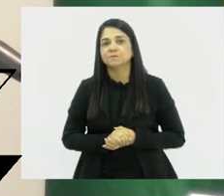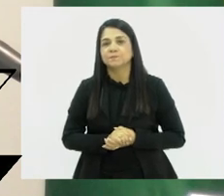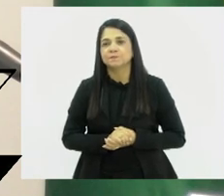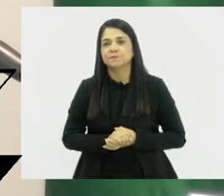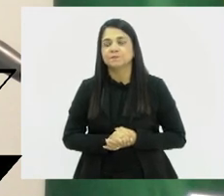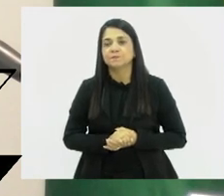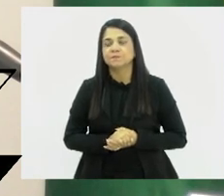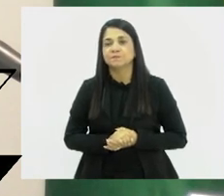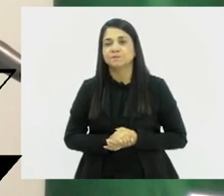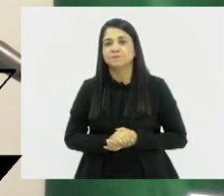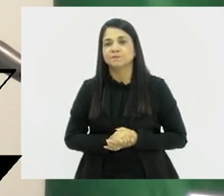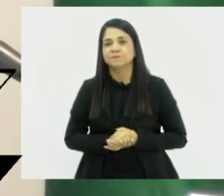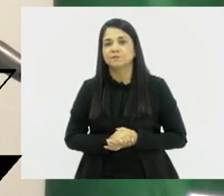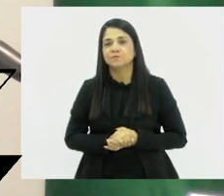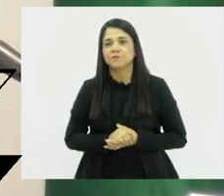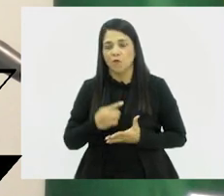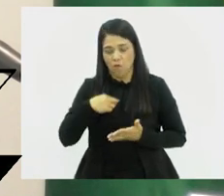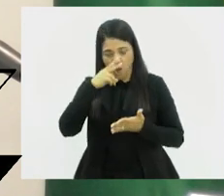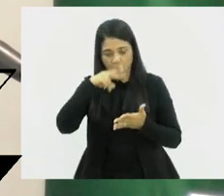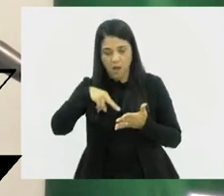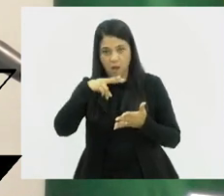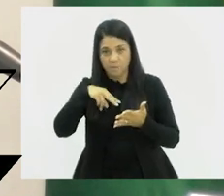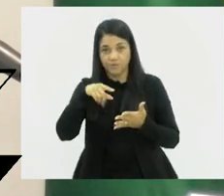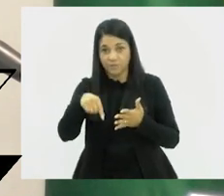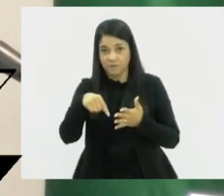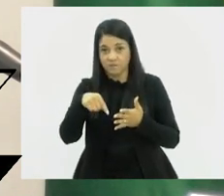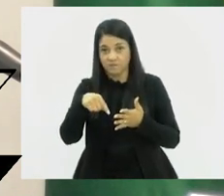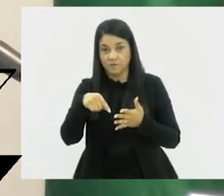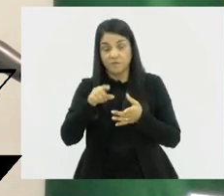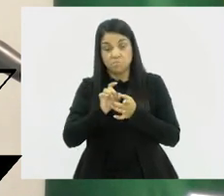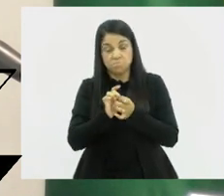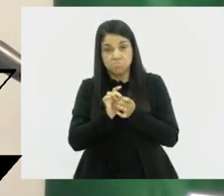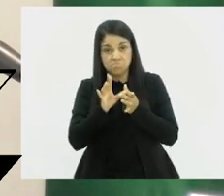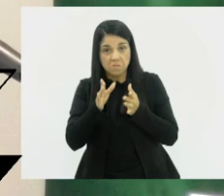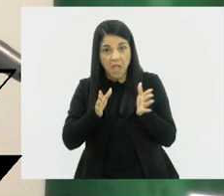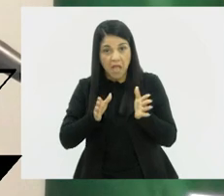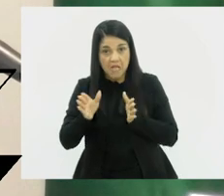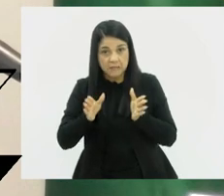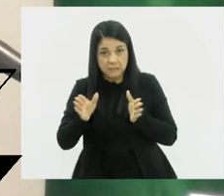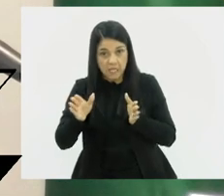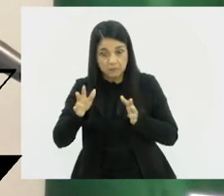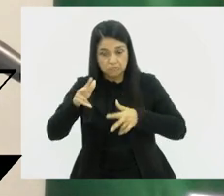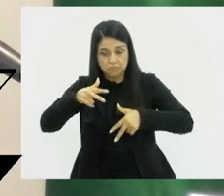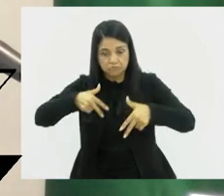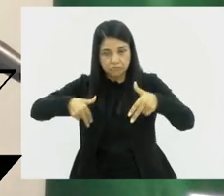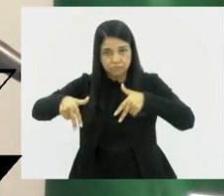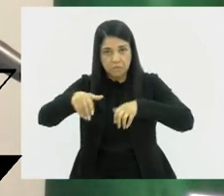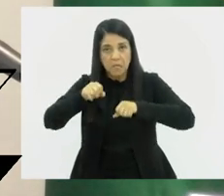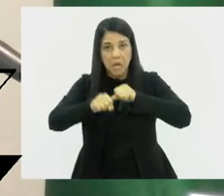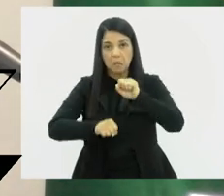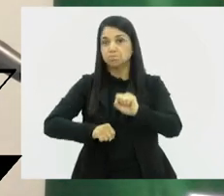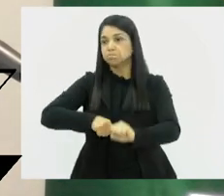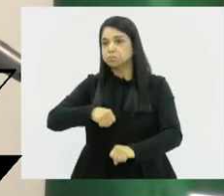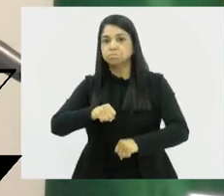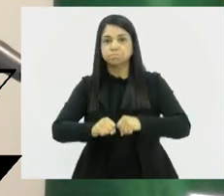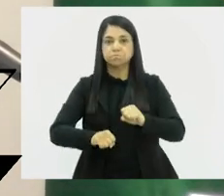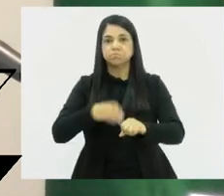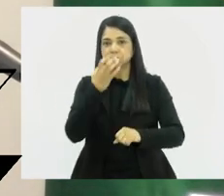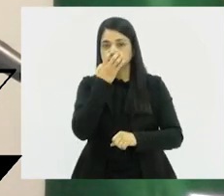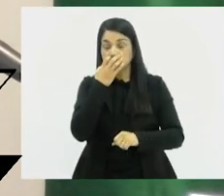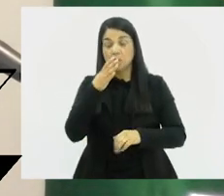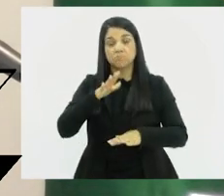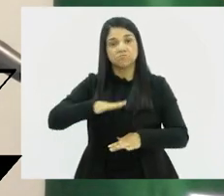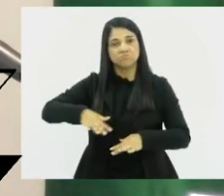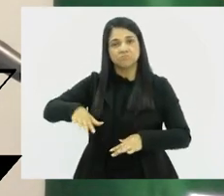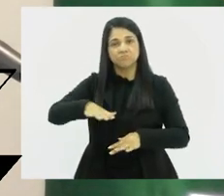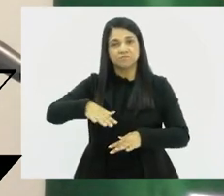O decreto fica permitido o acesso e a circulação e a permanência de cães nos parques